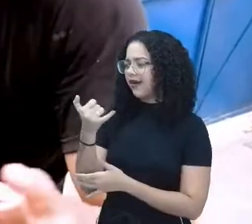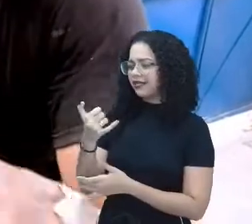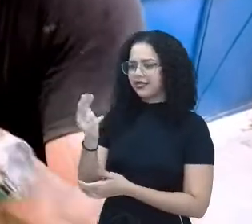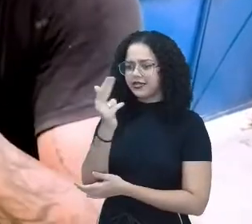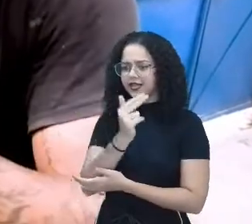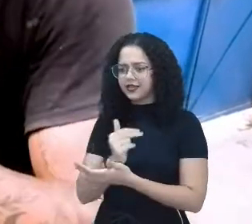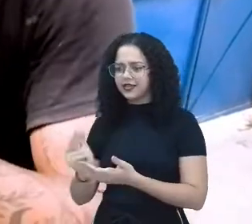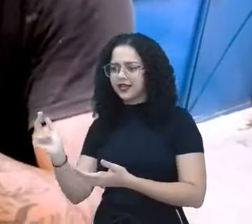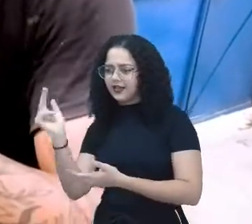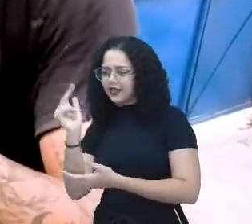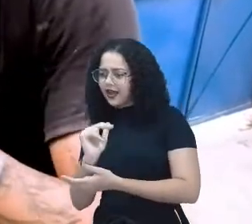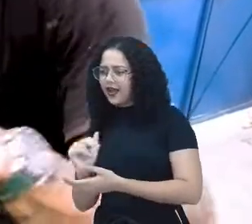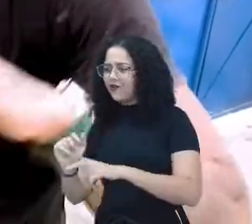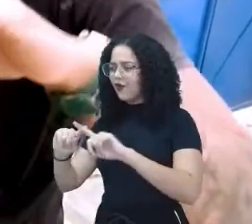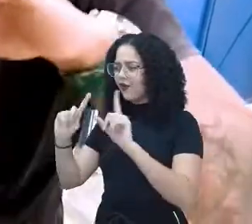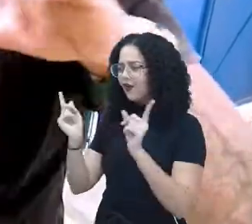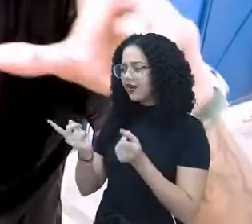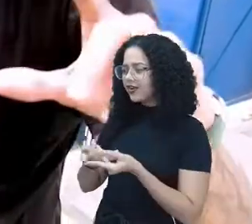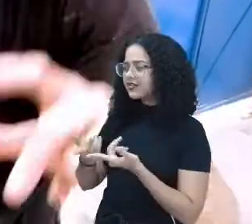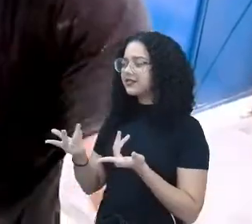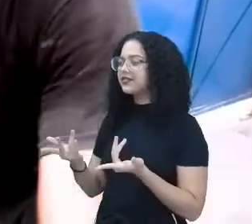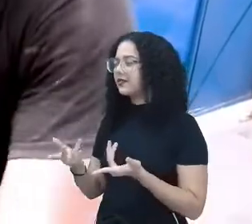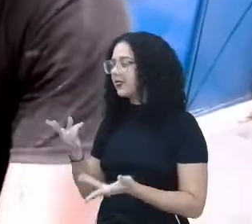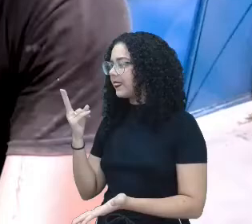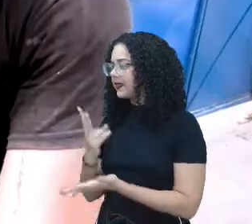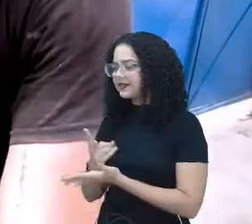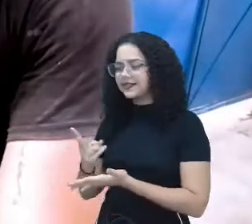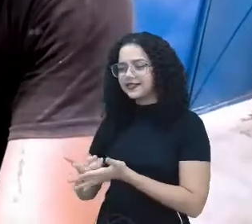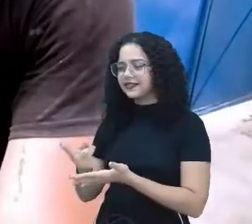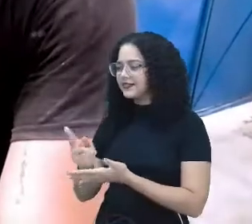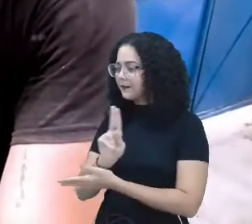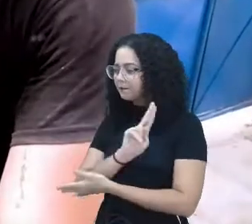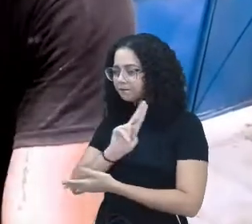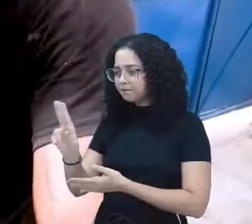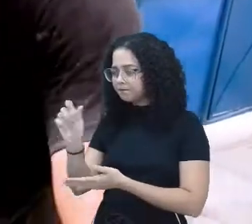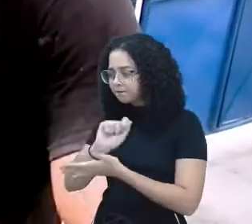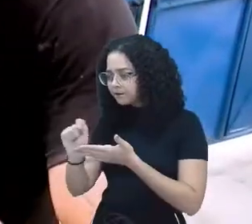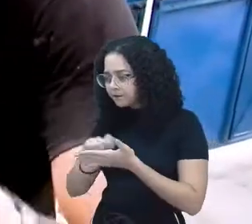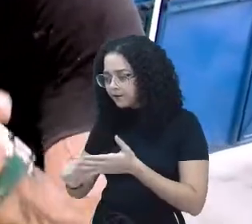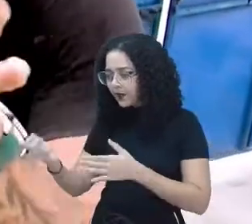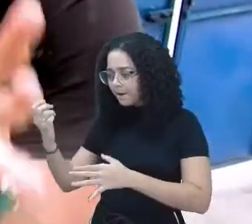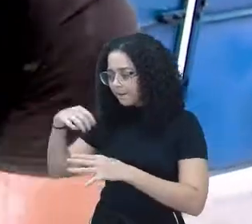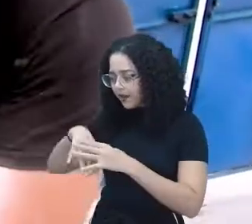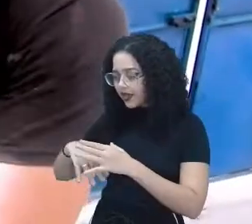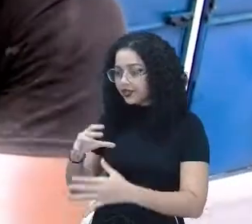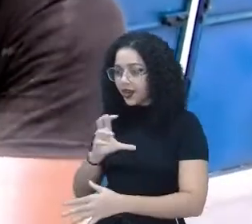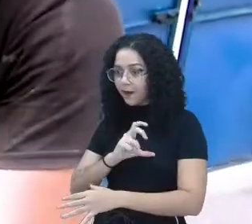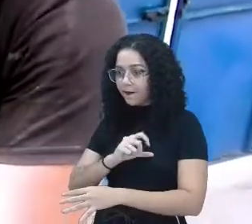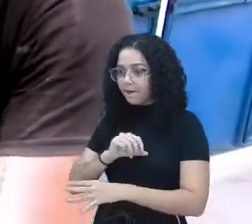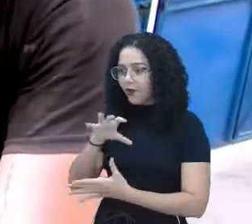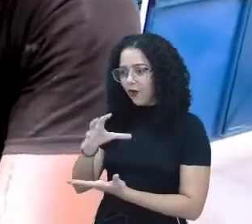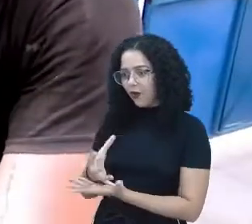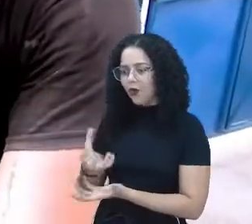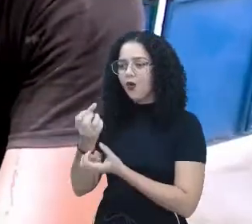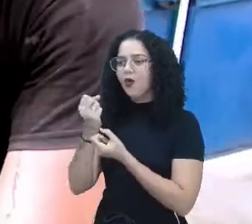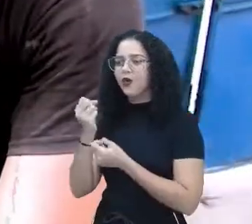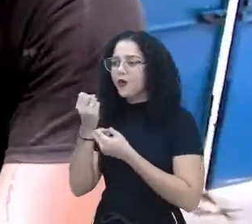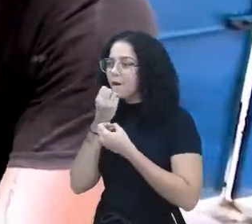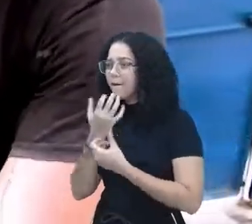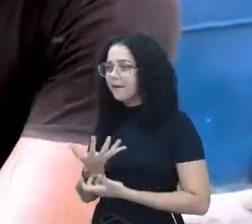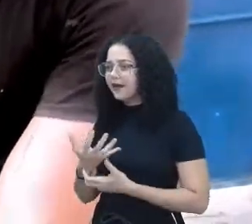desenhava um regador com coração e sempre escrevia Plante Amor, Colheu Bem ou alguma coisa que trouxesse junto essa